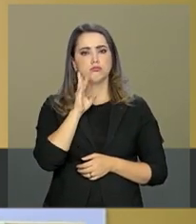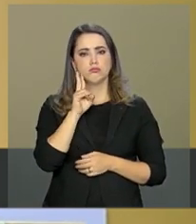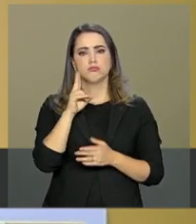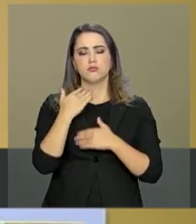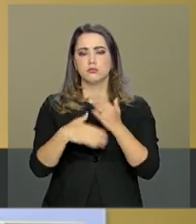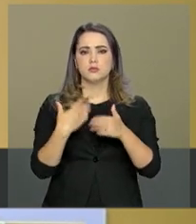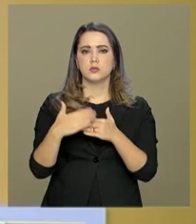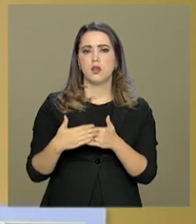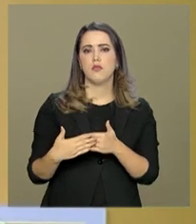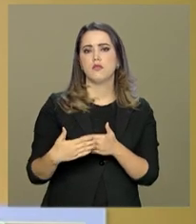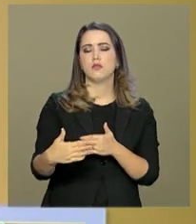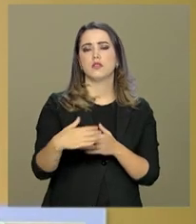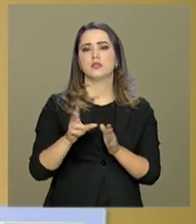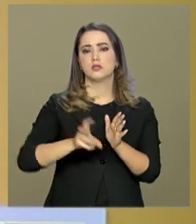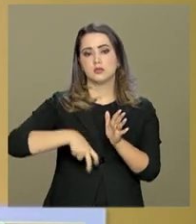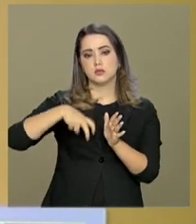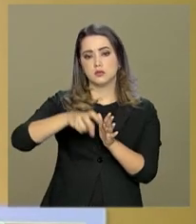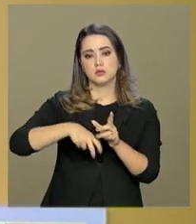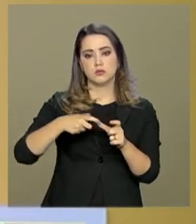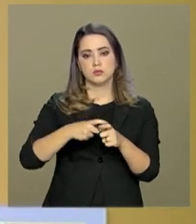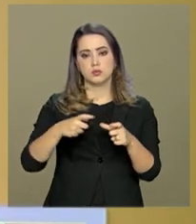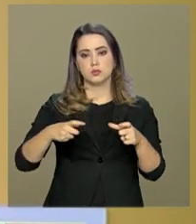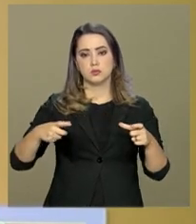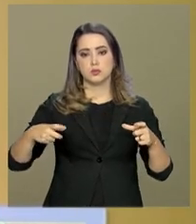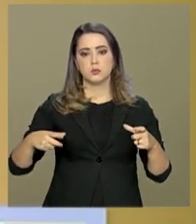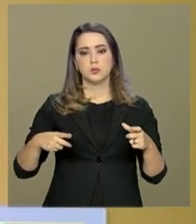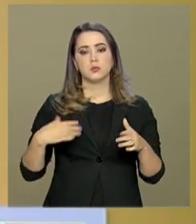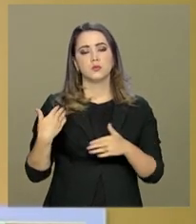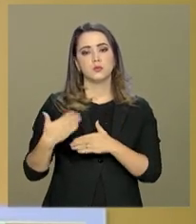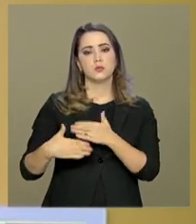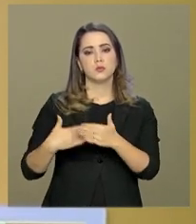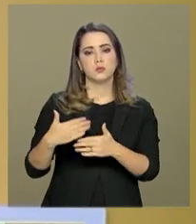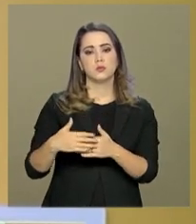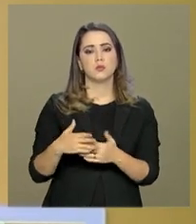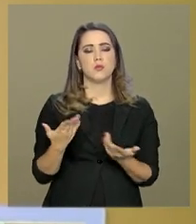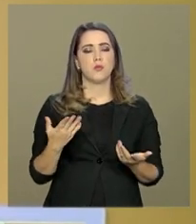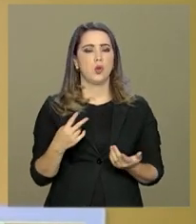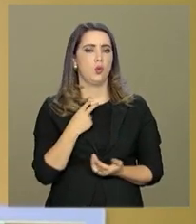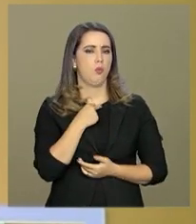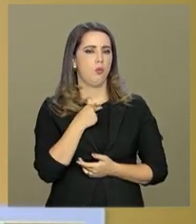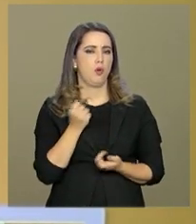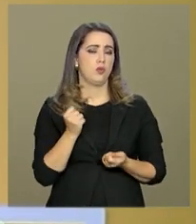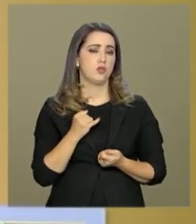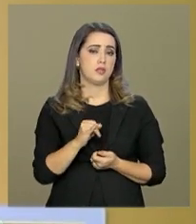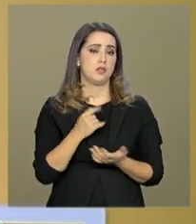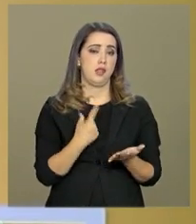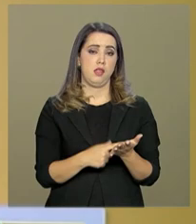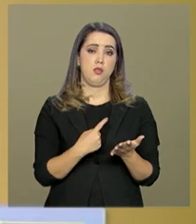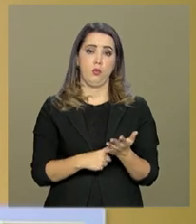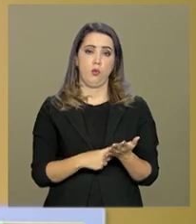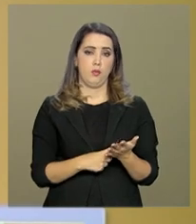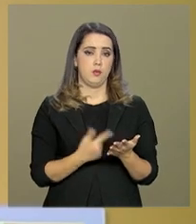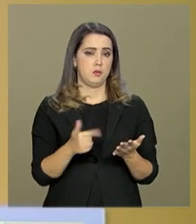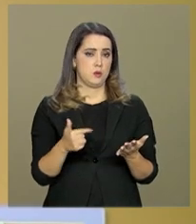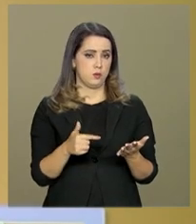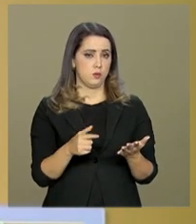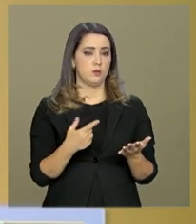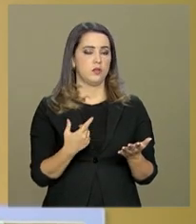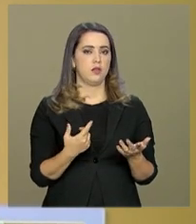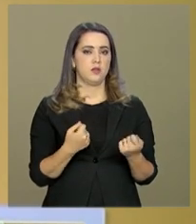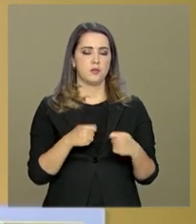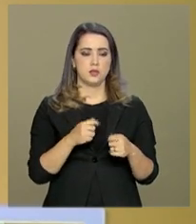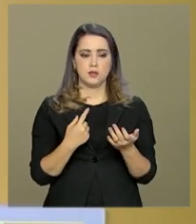avanço de produtividade ao longo desses anos nada disso seria possível se não fosse o compromisso dos produtores rurais